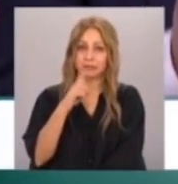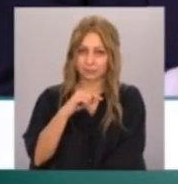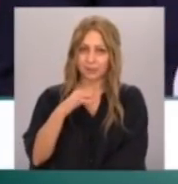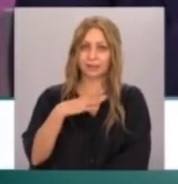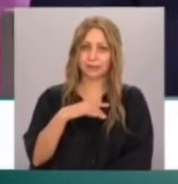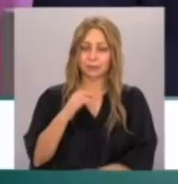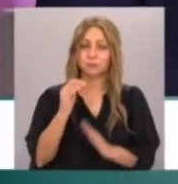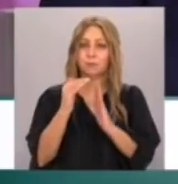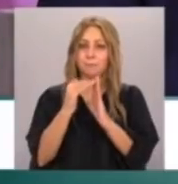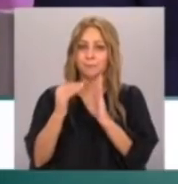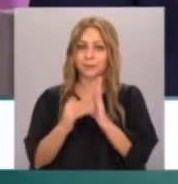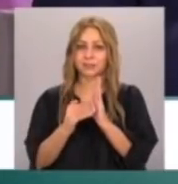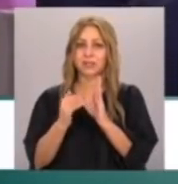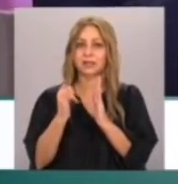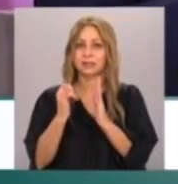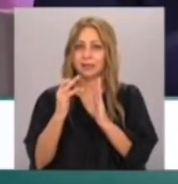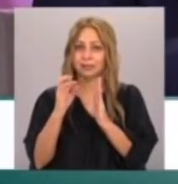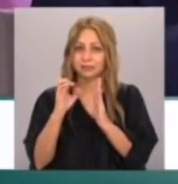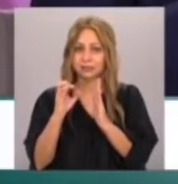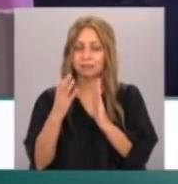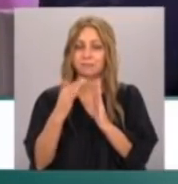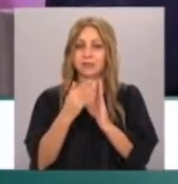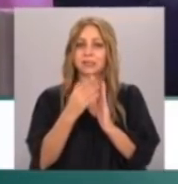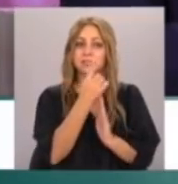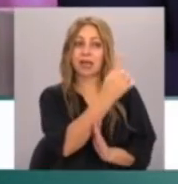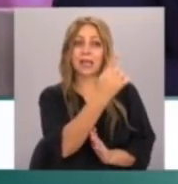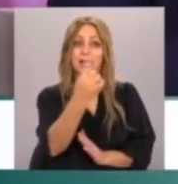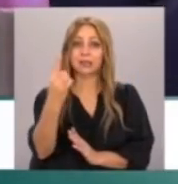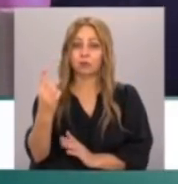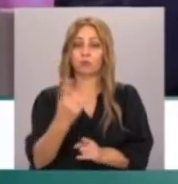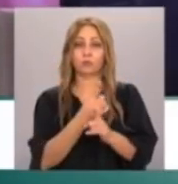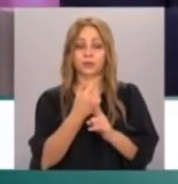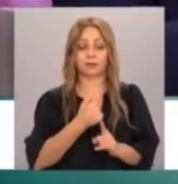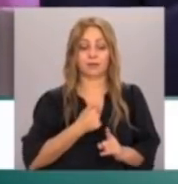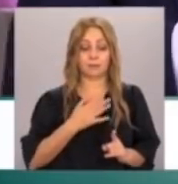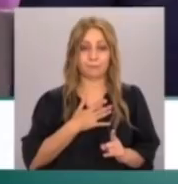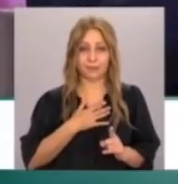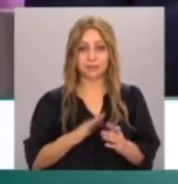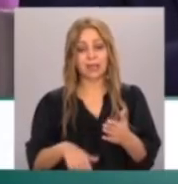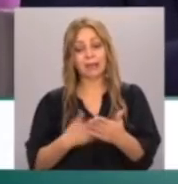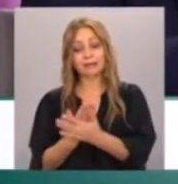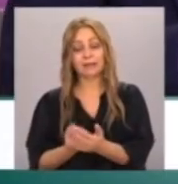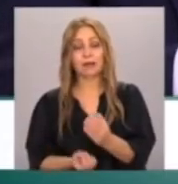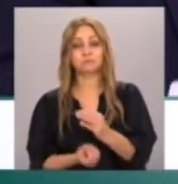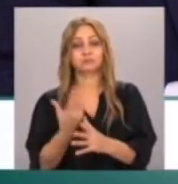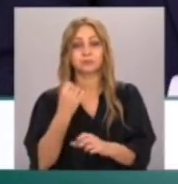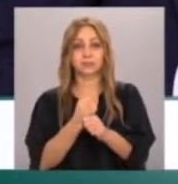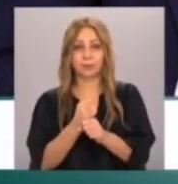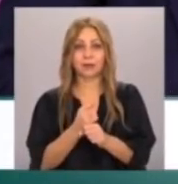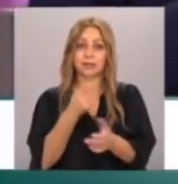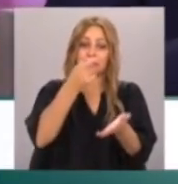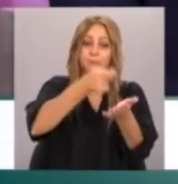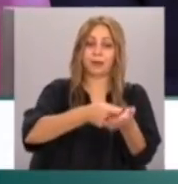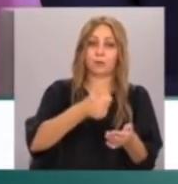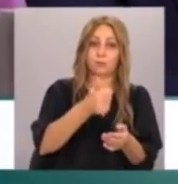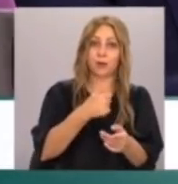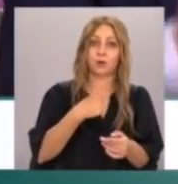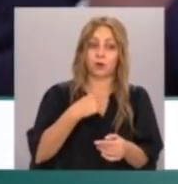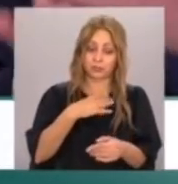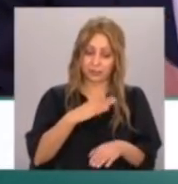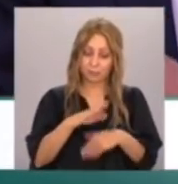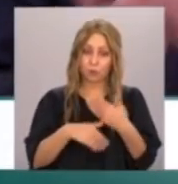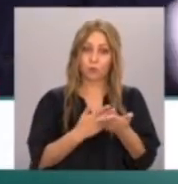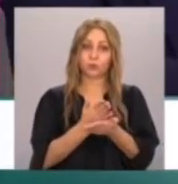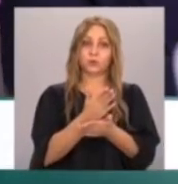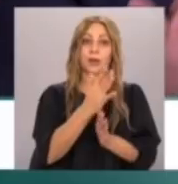vfc e fazemos a cabeça precisamente O que são as empresas que criam empregos que pagam os melhores salários que todos queremos é pela produção